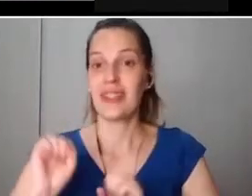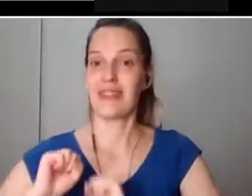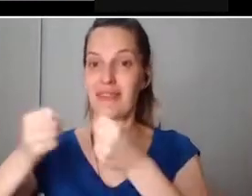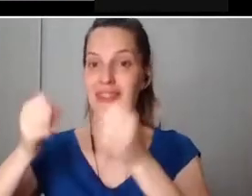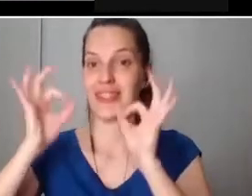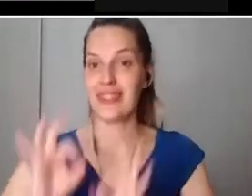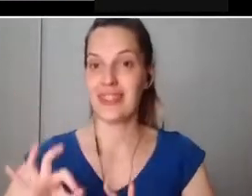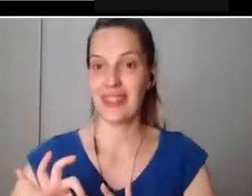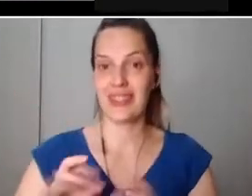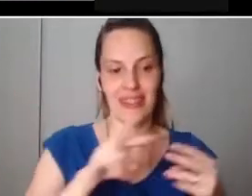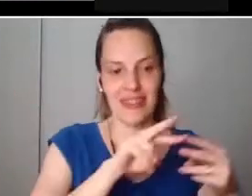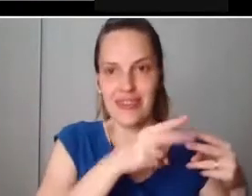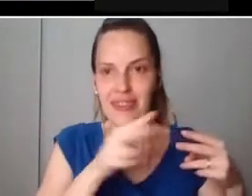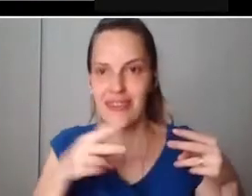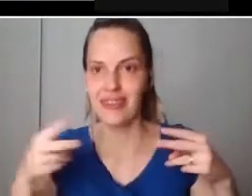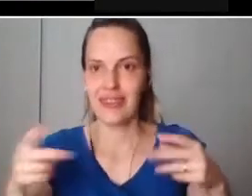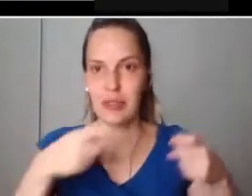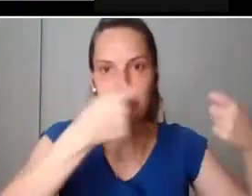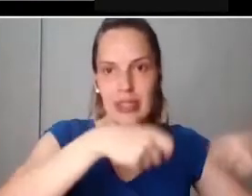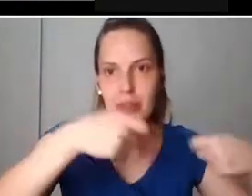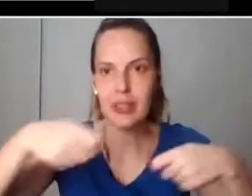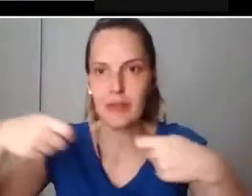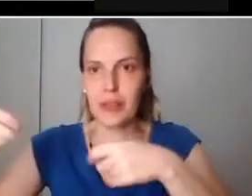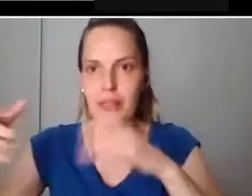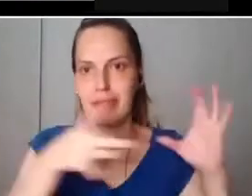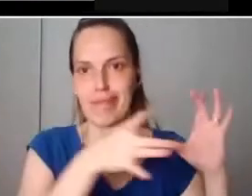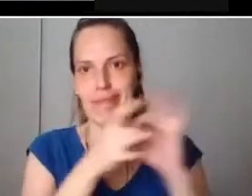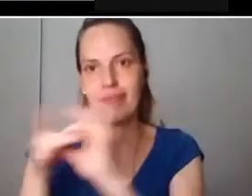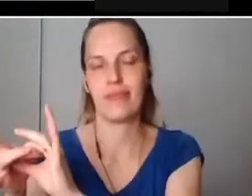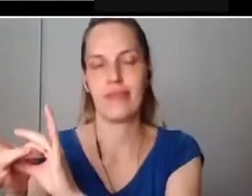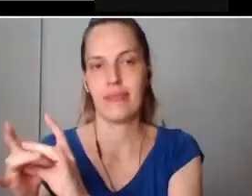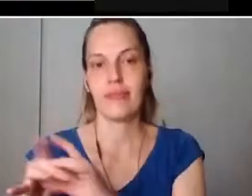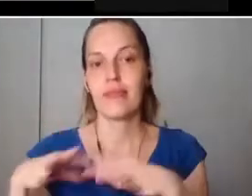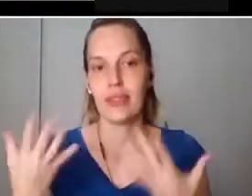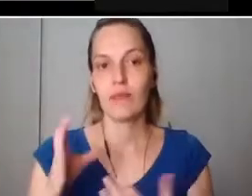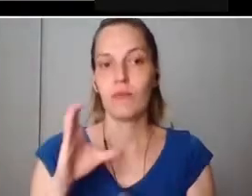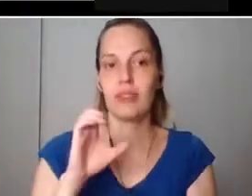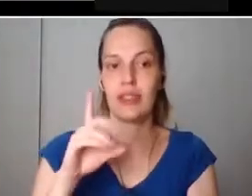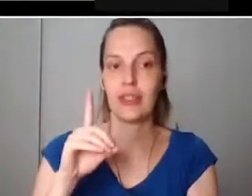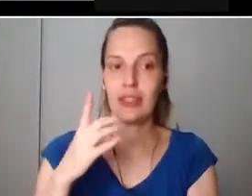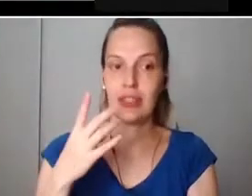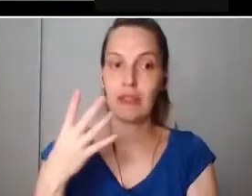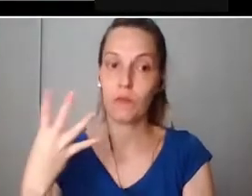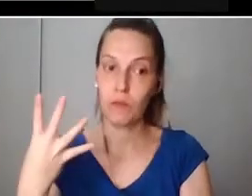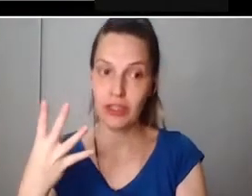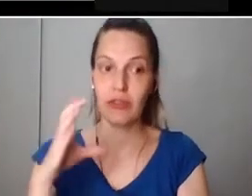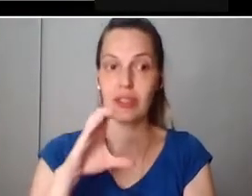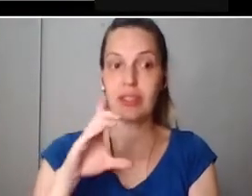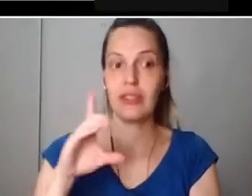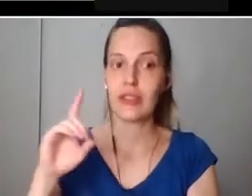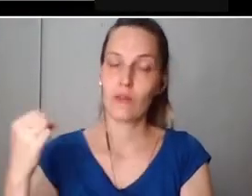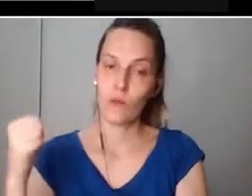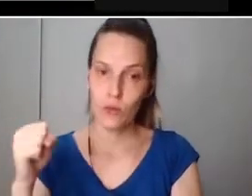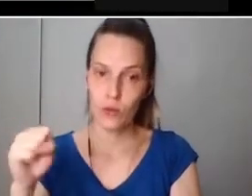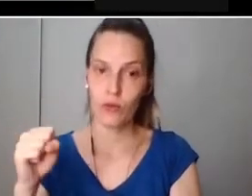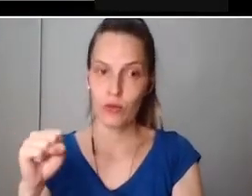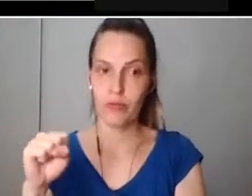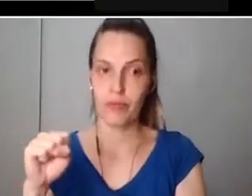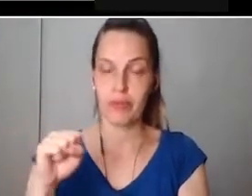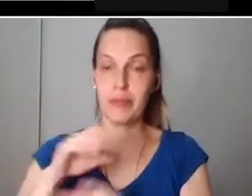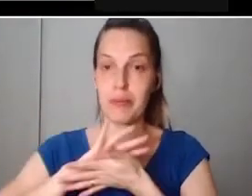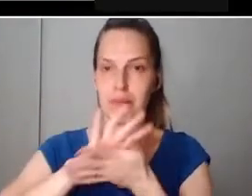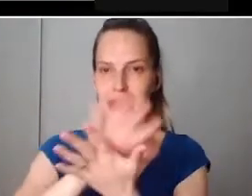tu tem essa resposta que também depende dos linfócitos CD4, que é a resposta CD8, que vai matar as células infectadas pelo vírus lá